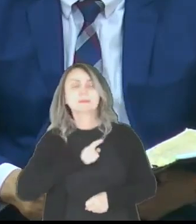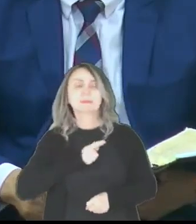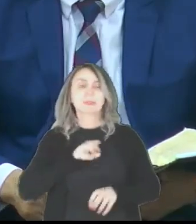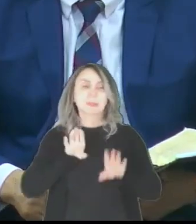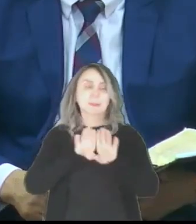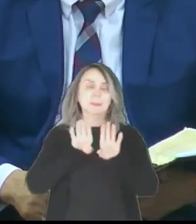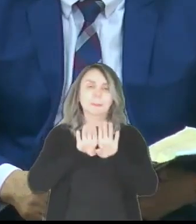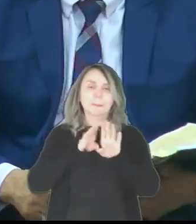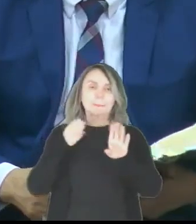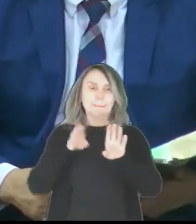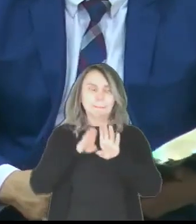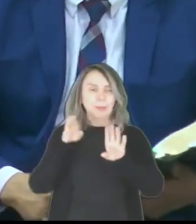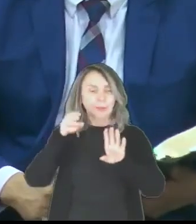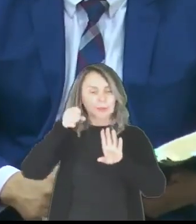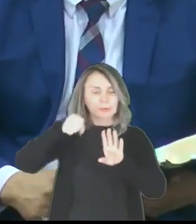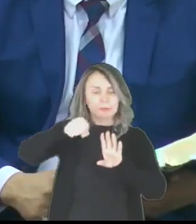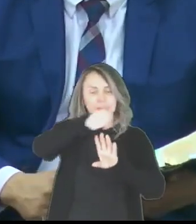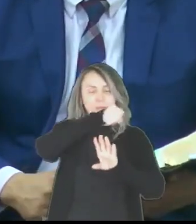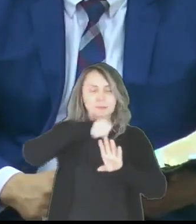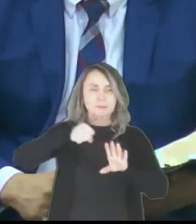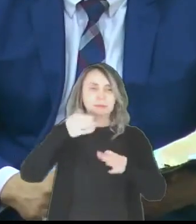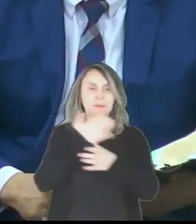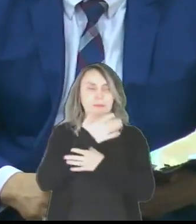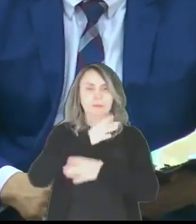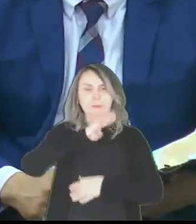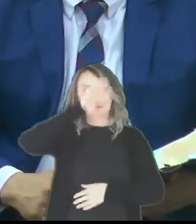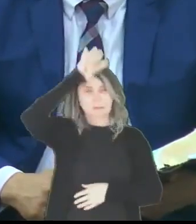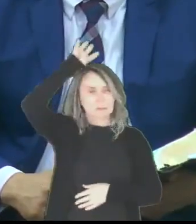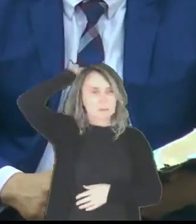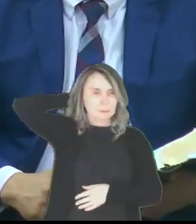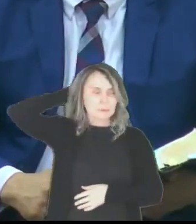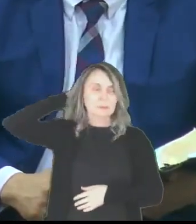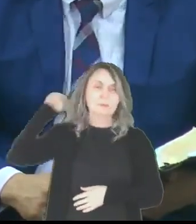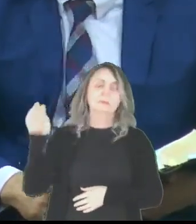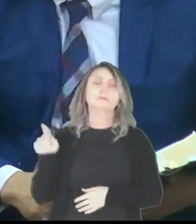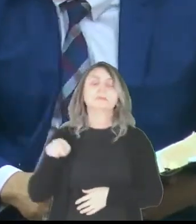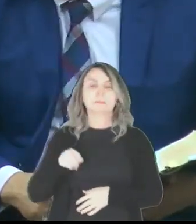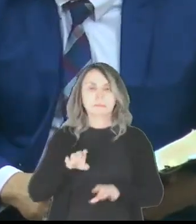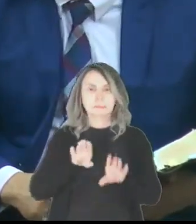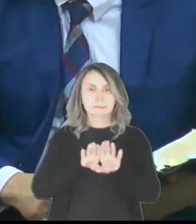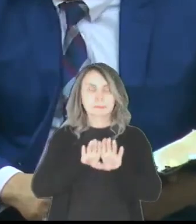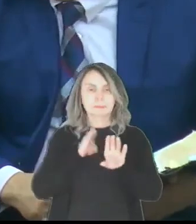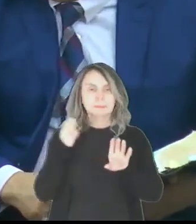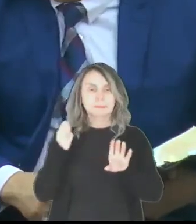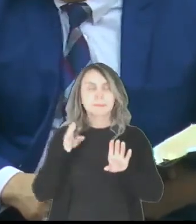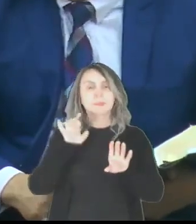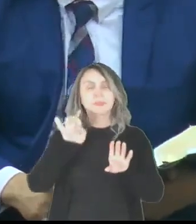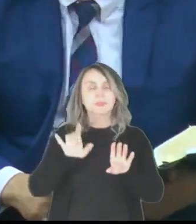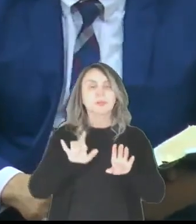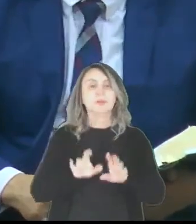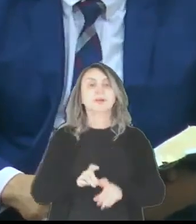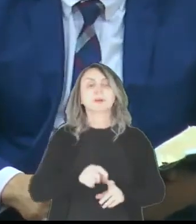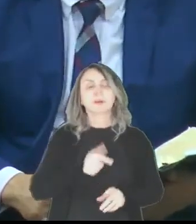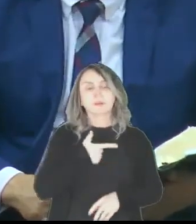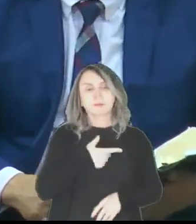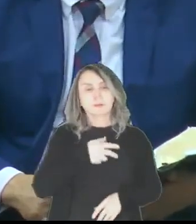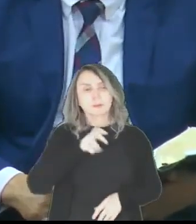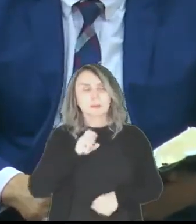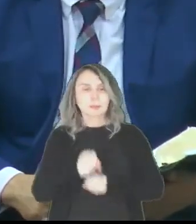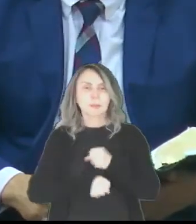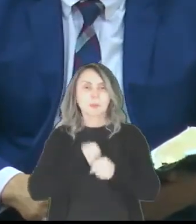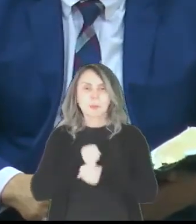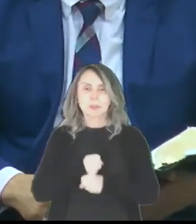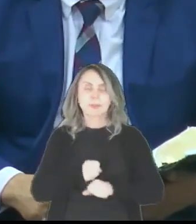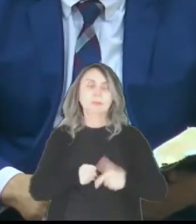parece que para o ano vai ser um ano santo, e eles têm uma porta lá que só é aberta de 25 em 25 anos. Eu estou falando